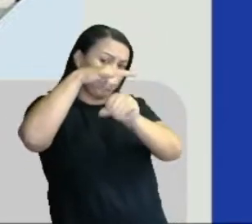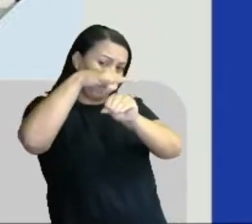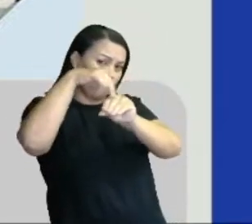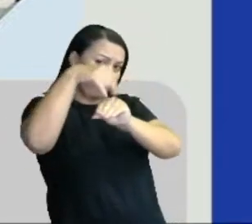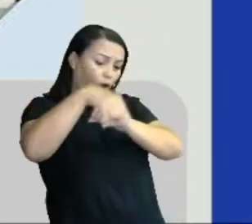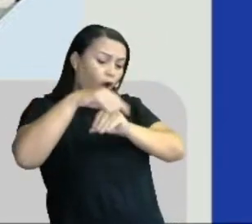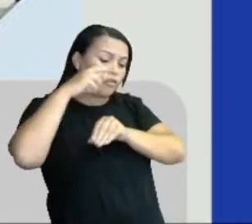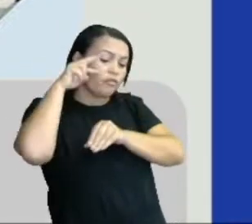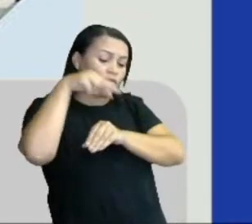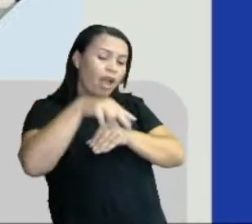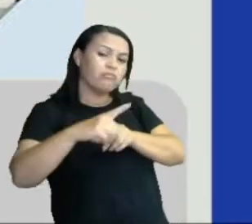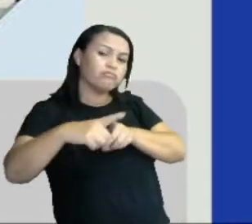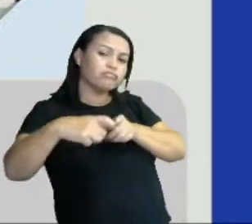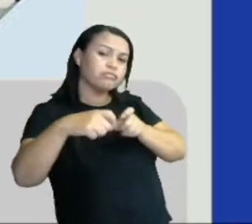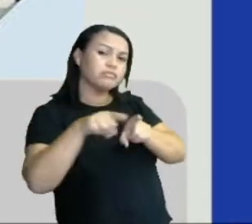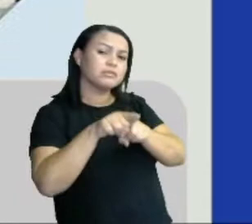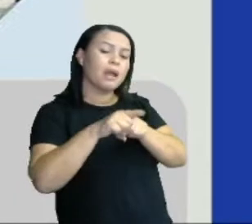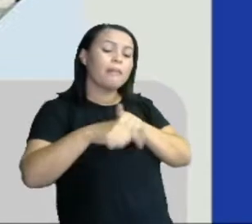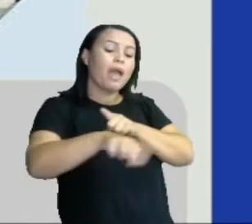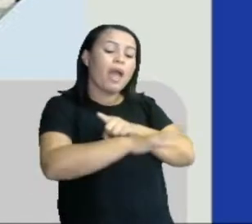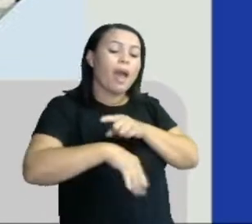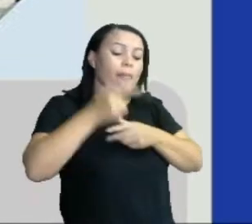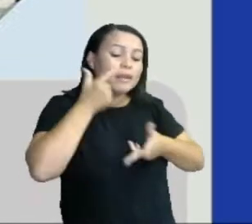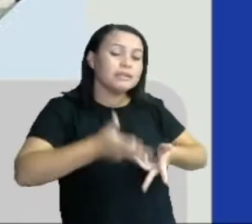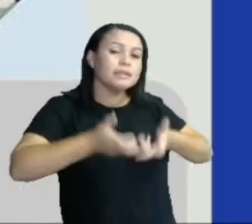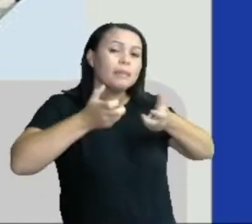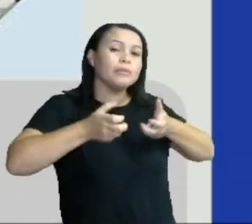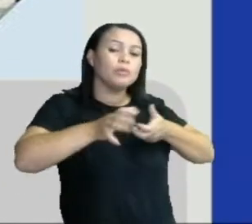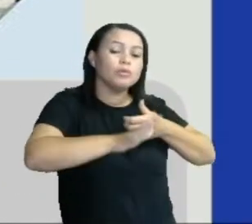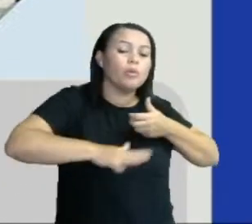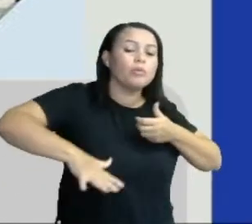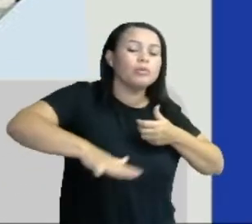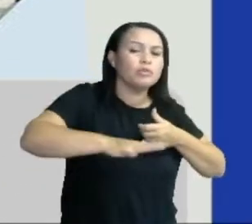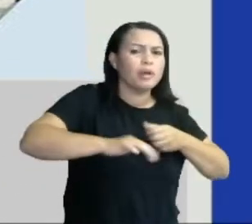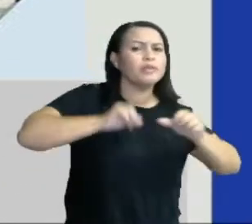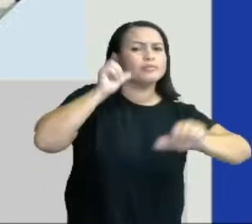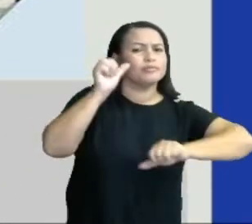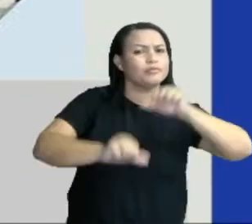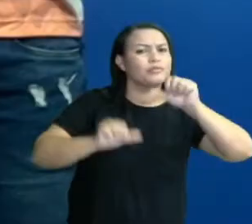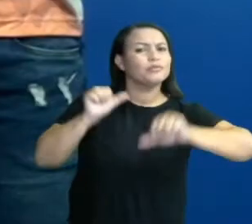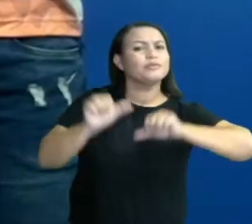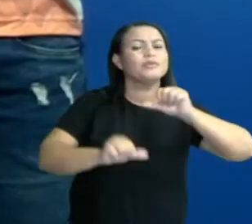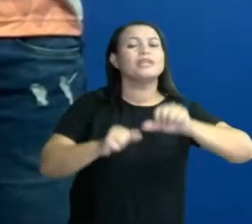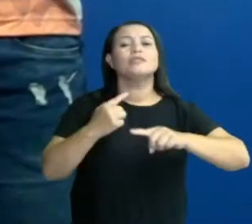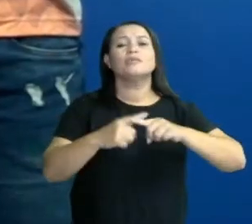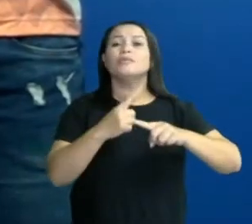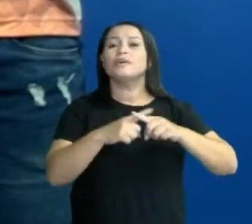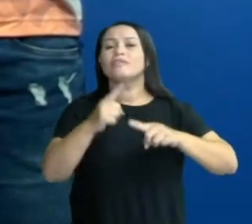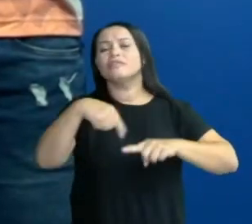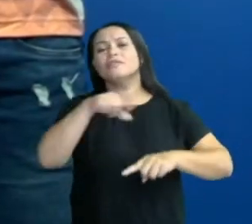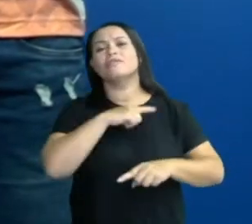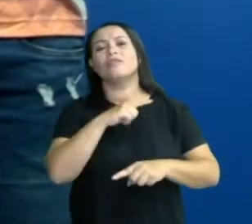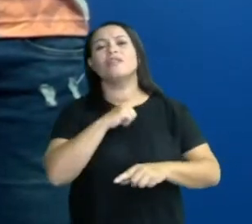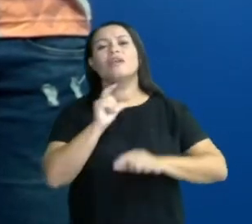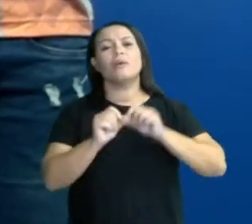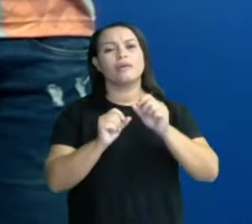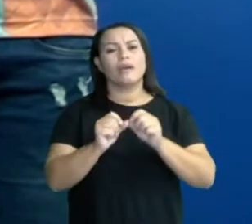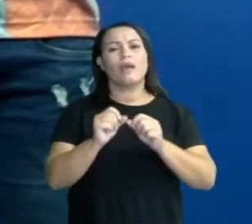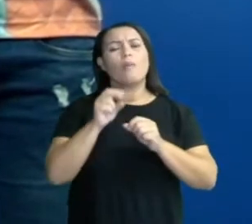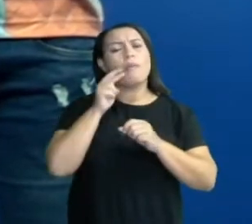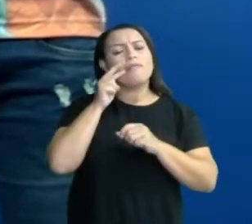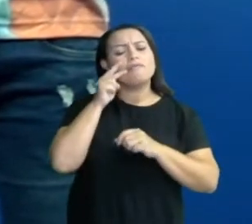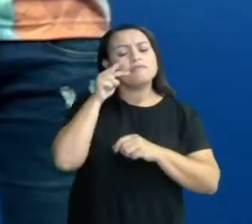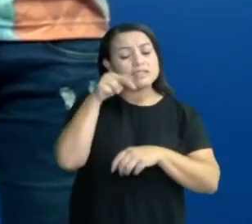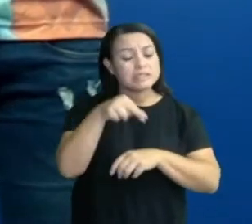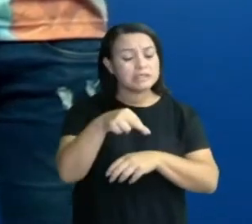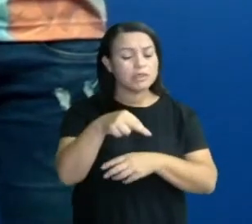isso fez com que a percepção sobre o espaço geográfico mudasse, né, completamente, até porque você vai ter uma visão que você não